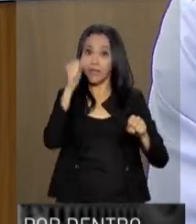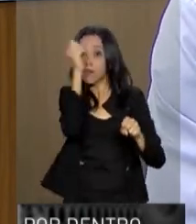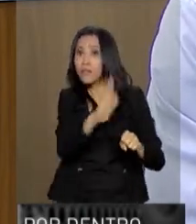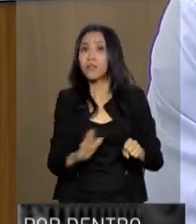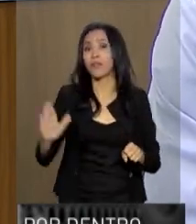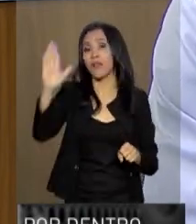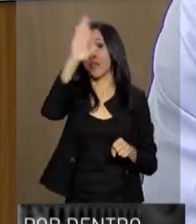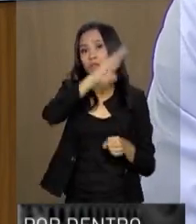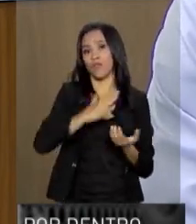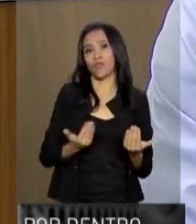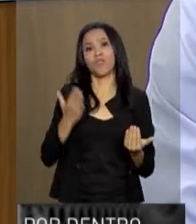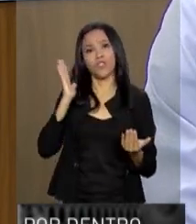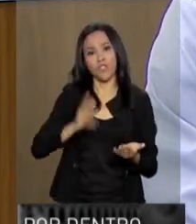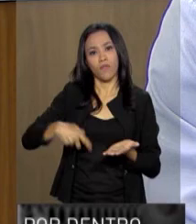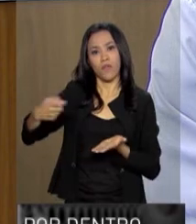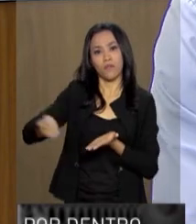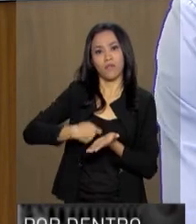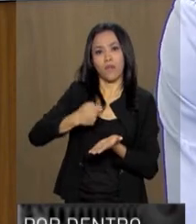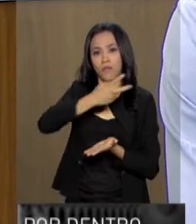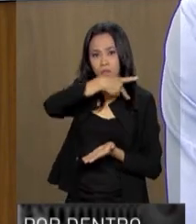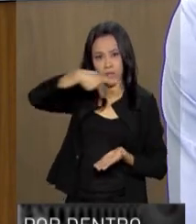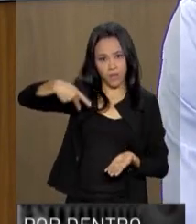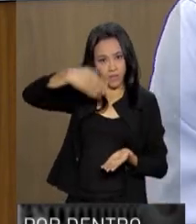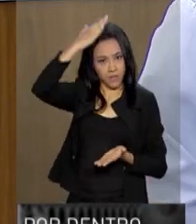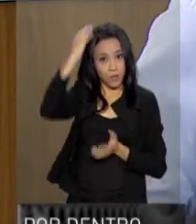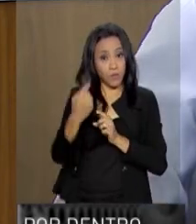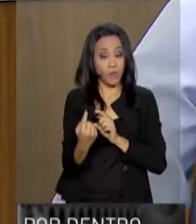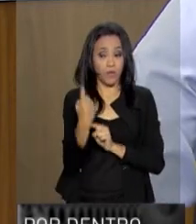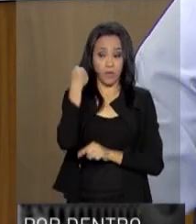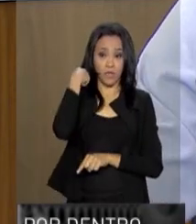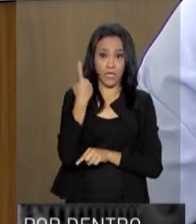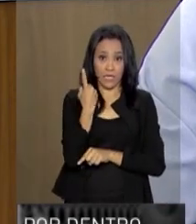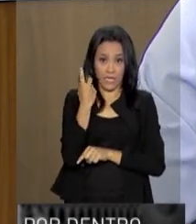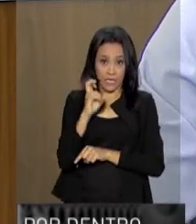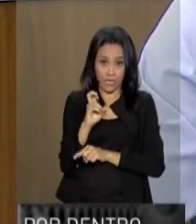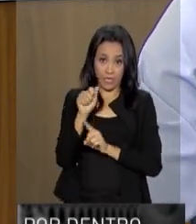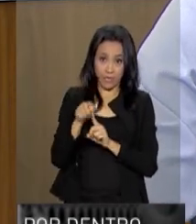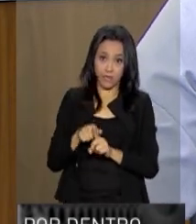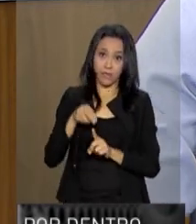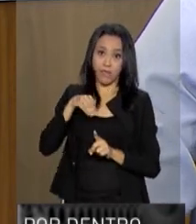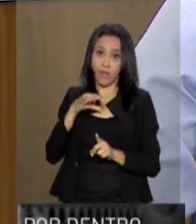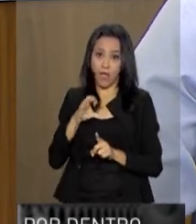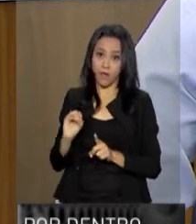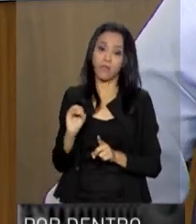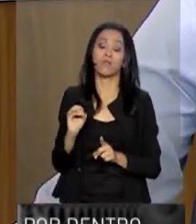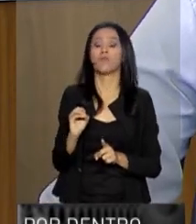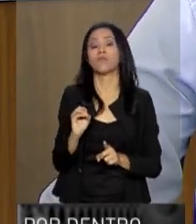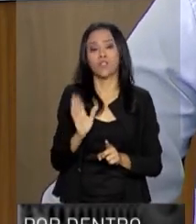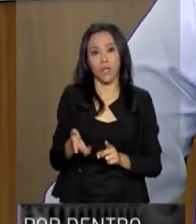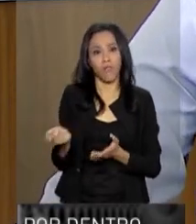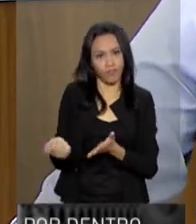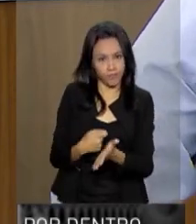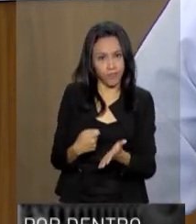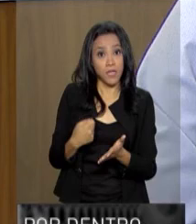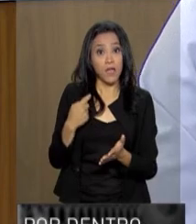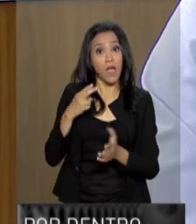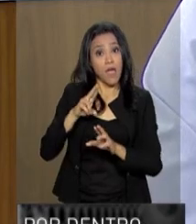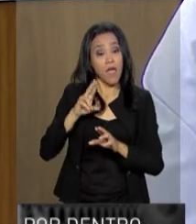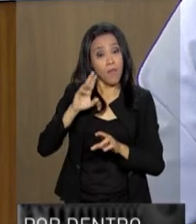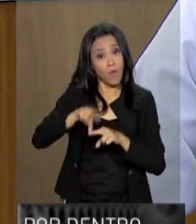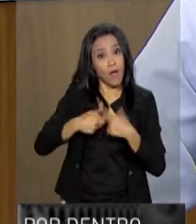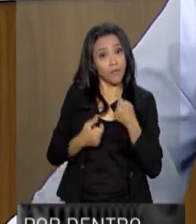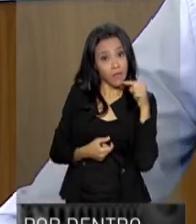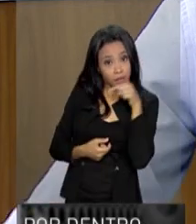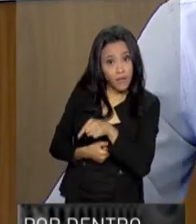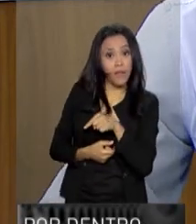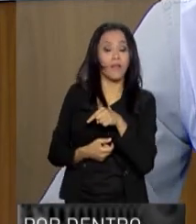regulamentado pelo presidente michel temer no último dia 15 de março buscamos através da regulamentação com esse